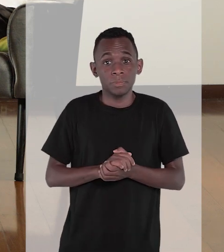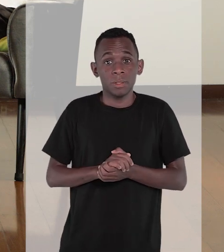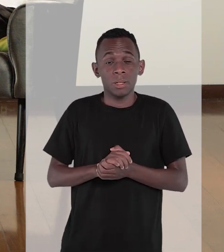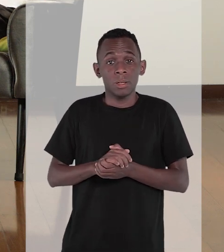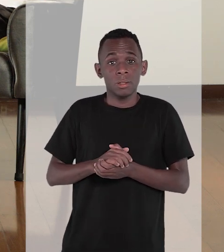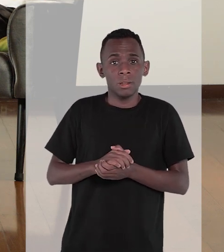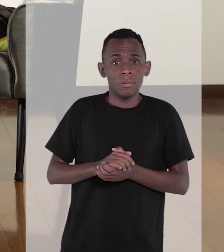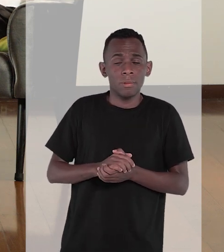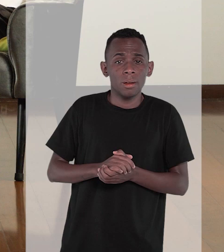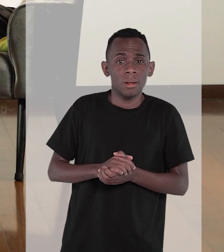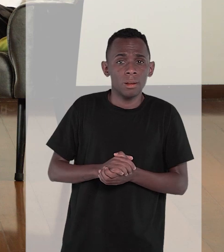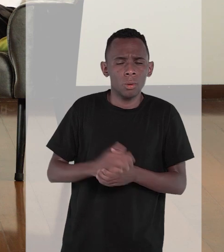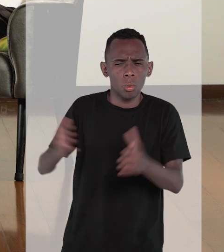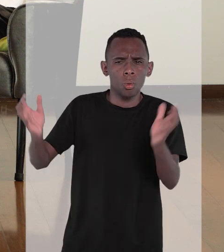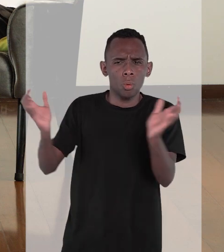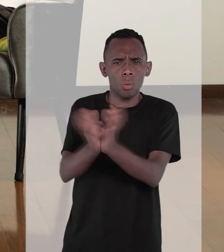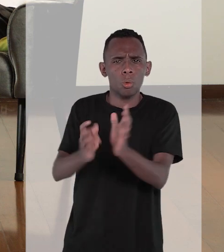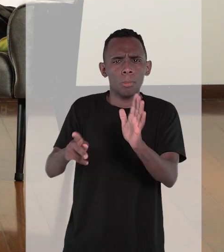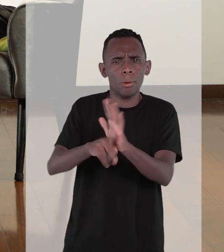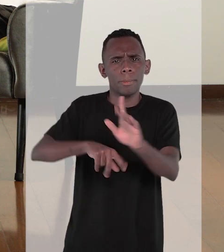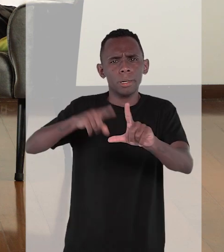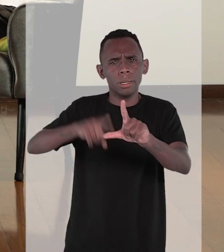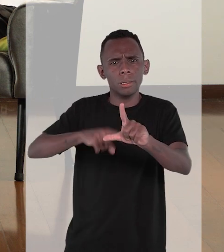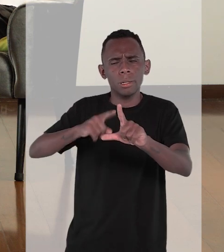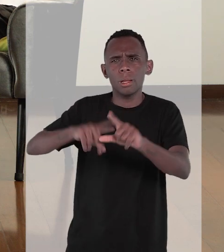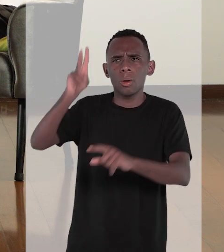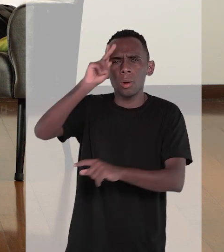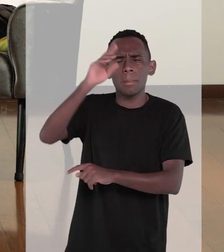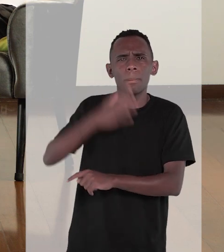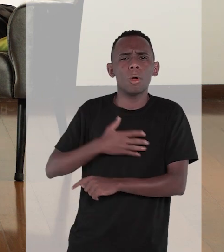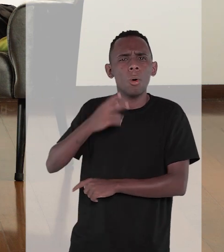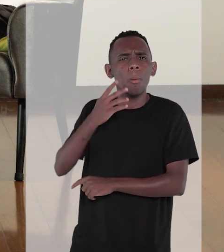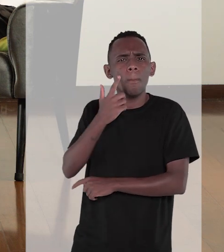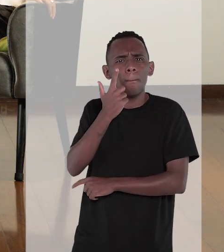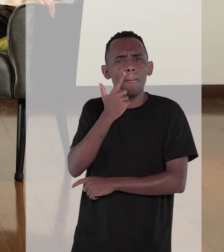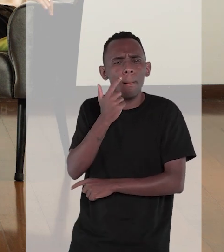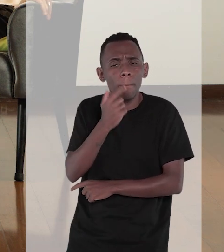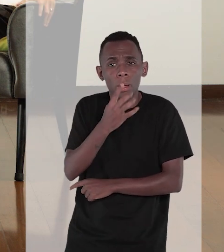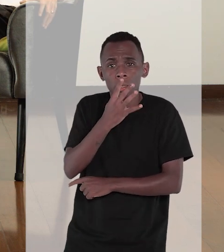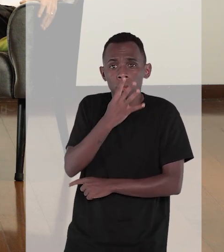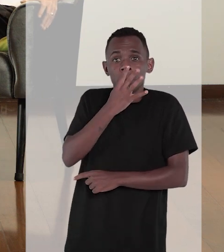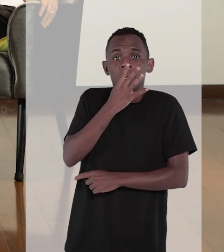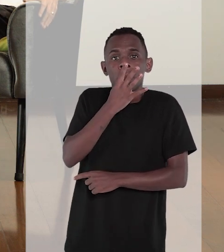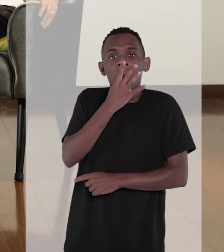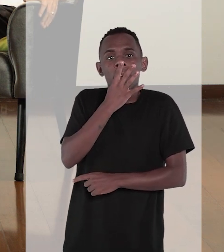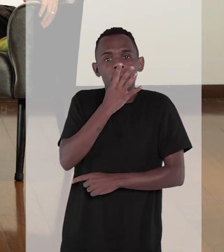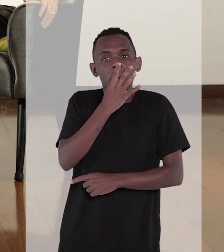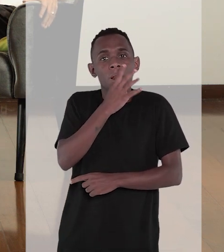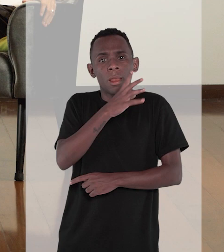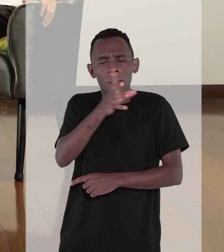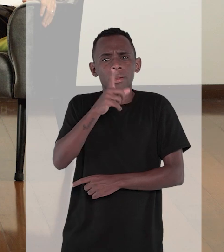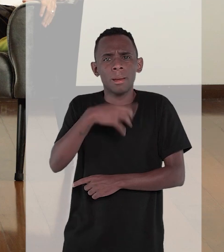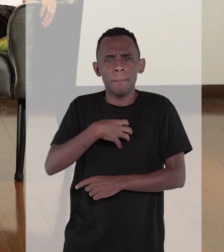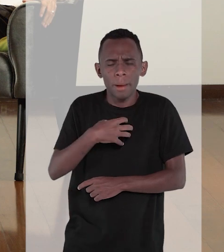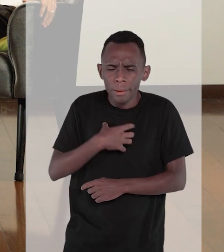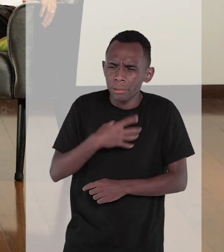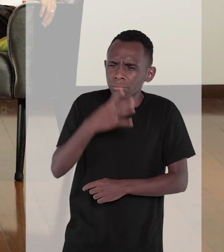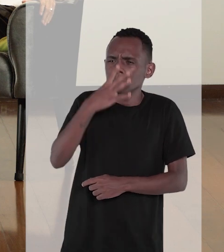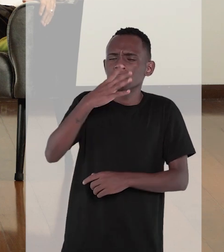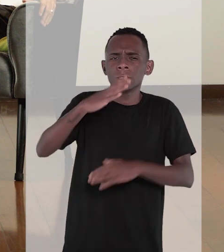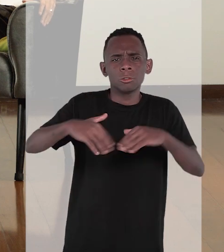fala Academia Brasileira, eu lembro do meu pai, olha que loucura, um baiano lá de Feira de Santana, que admirava